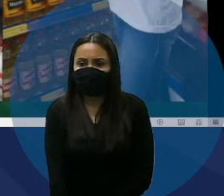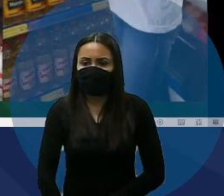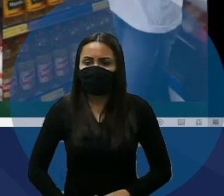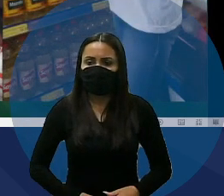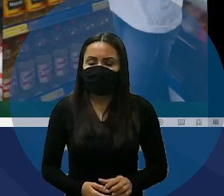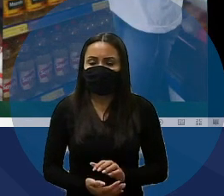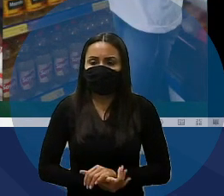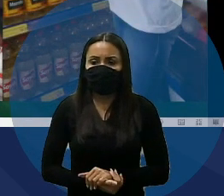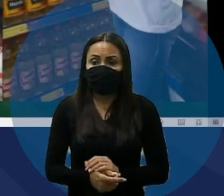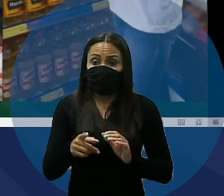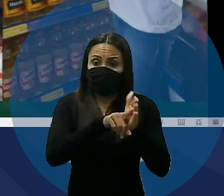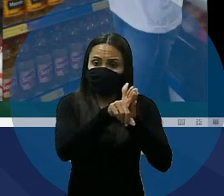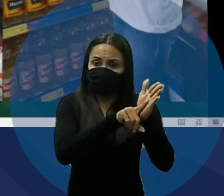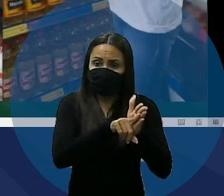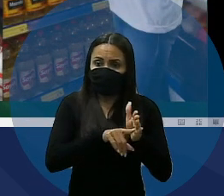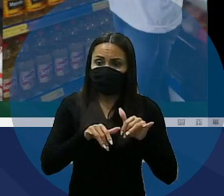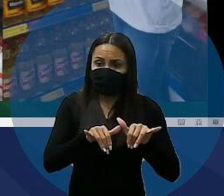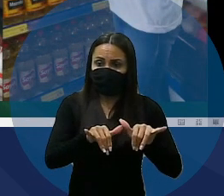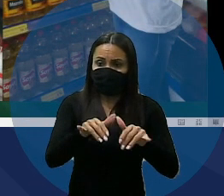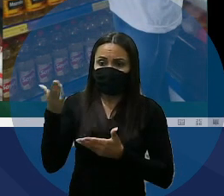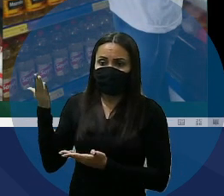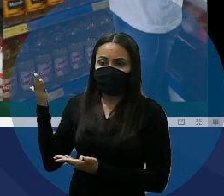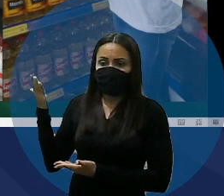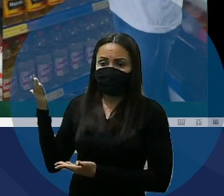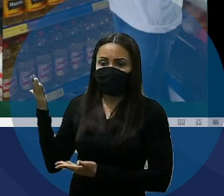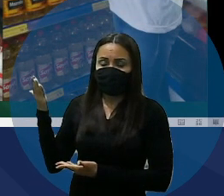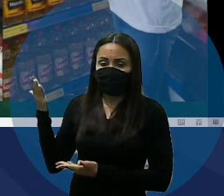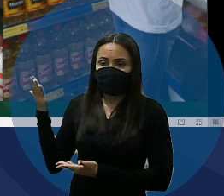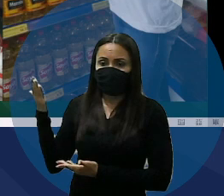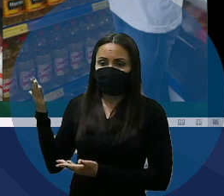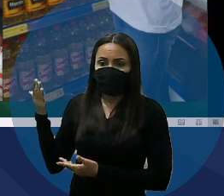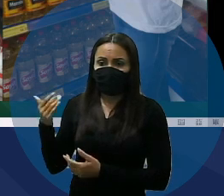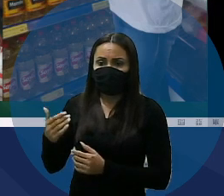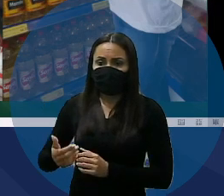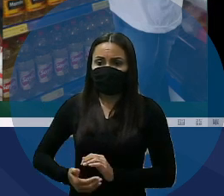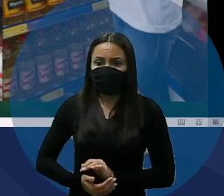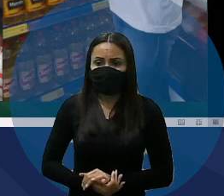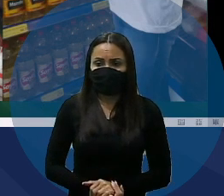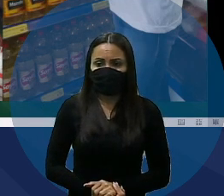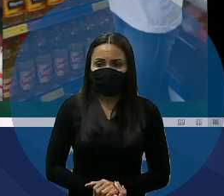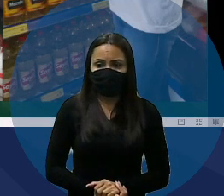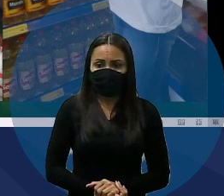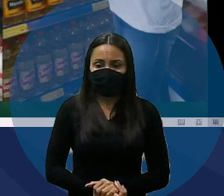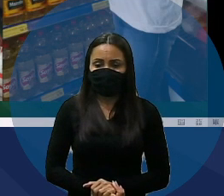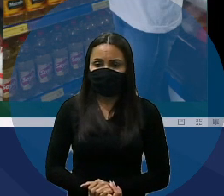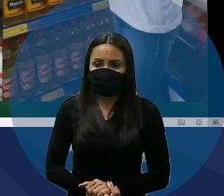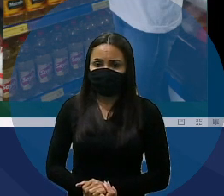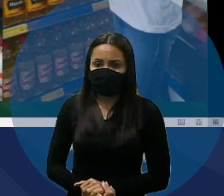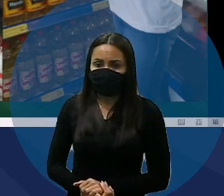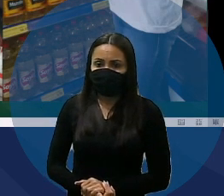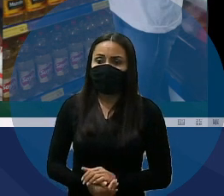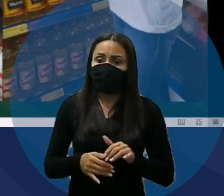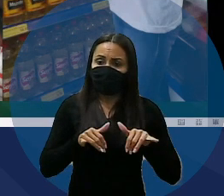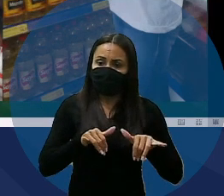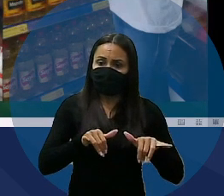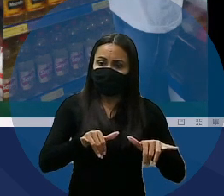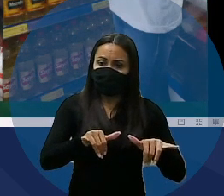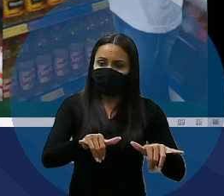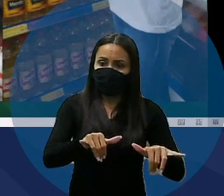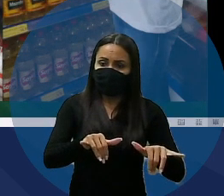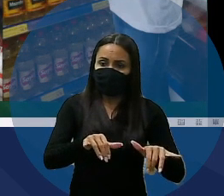Aqui foi a pesquisa de preço, onde os meninos fizeram a pesquisa de campo, foram ao mercado